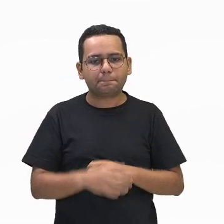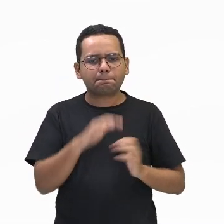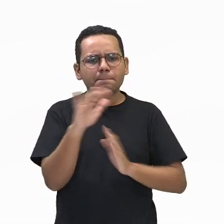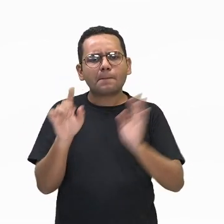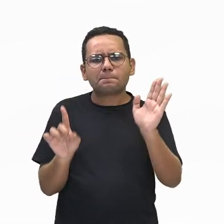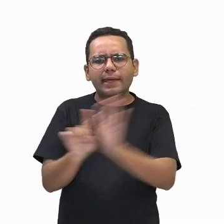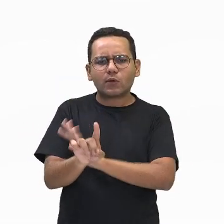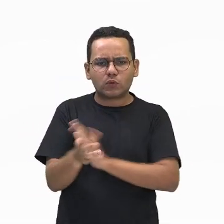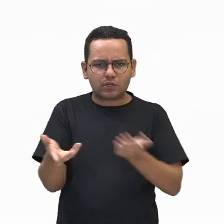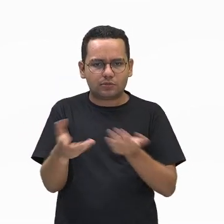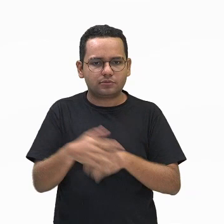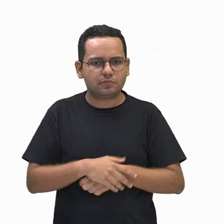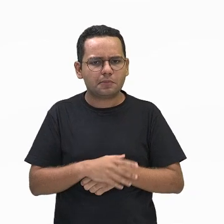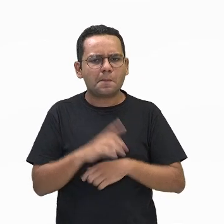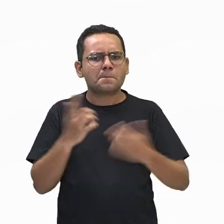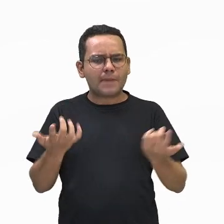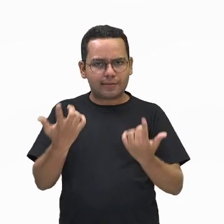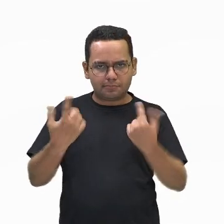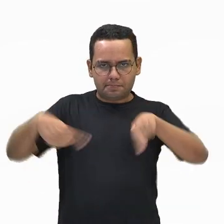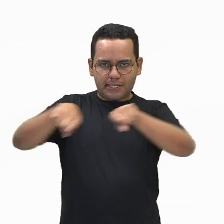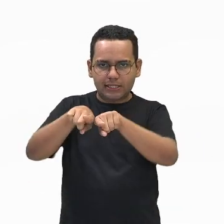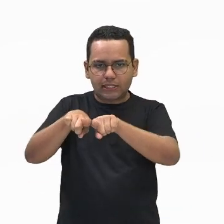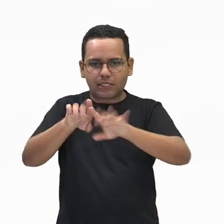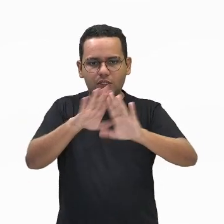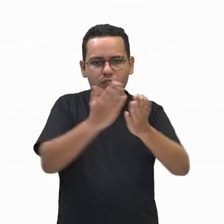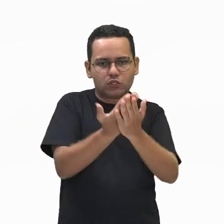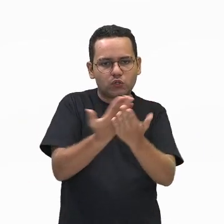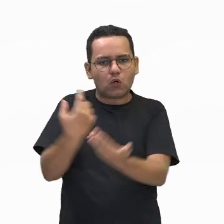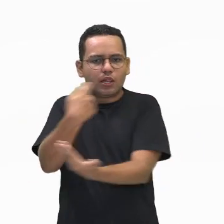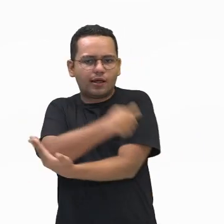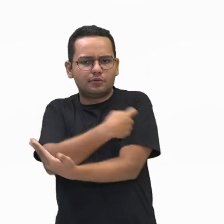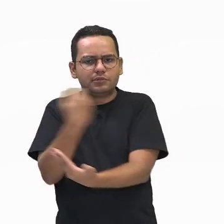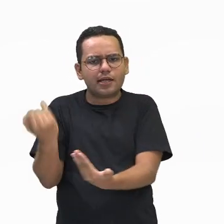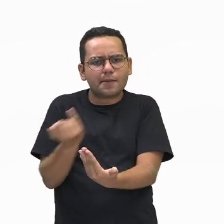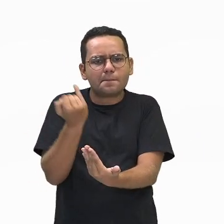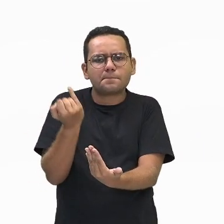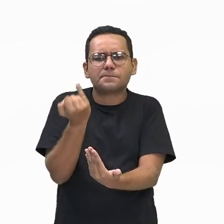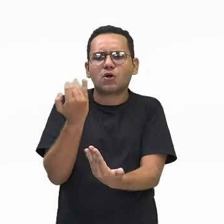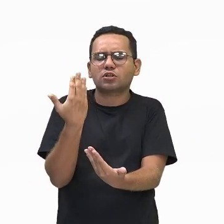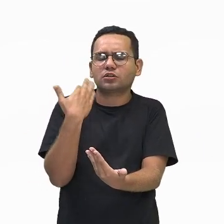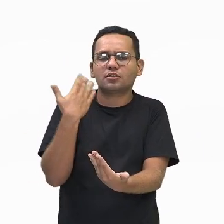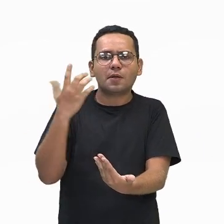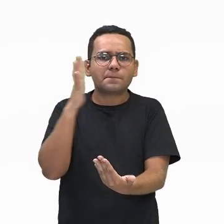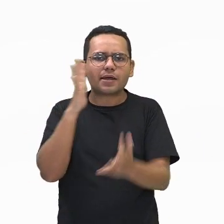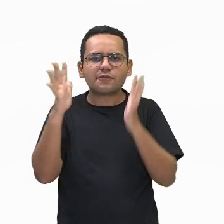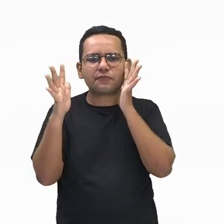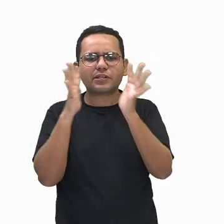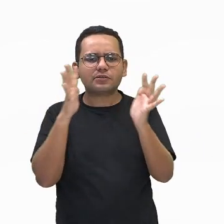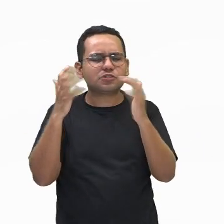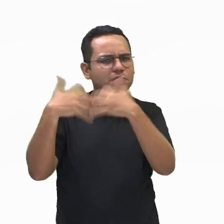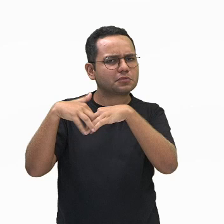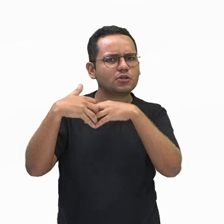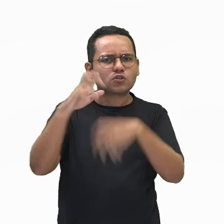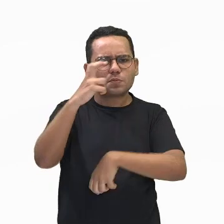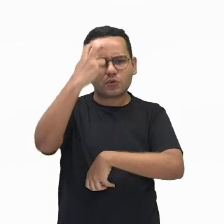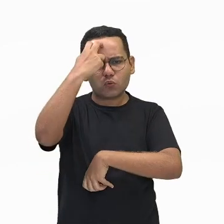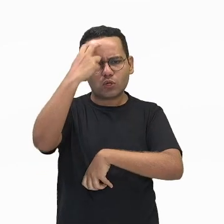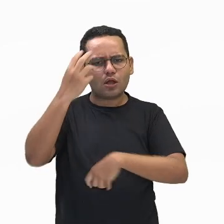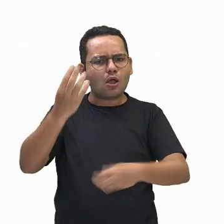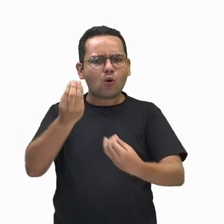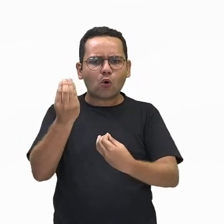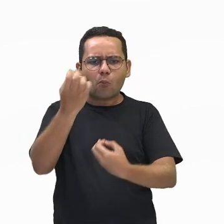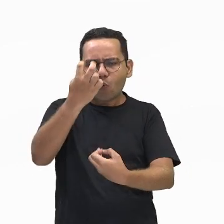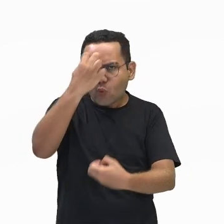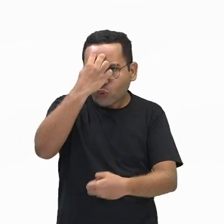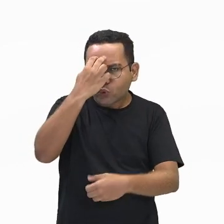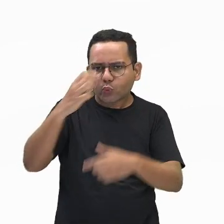essa parceria escola-alunos é importante para a gente pensar cultura? Como colocar a cultura em prática?